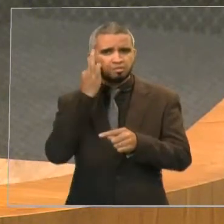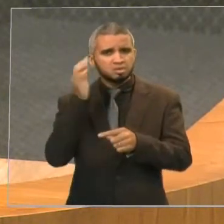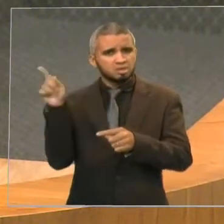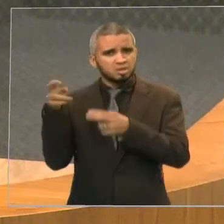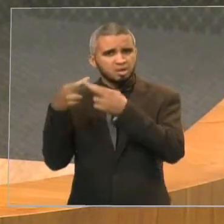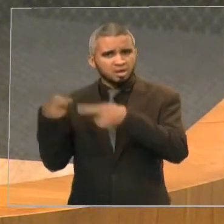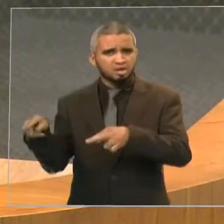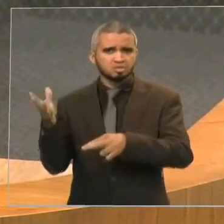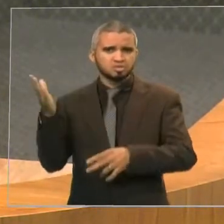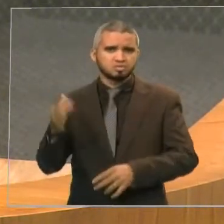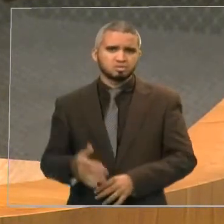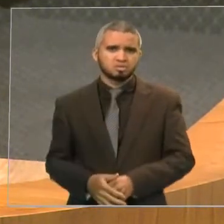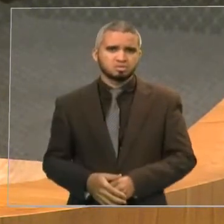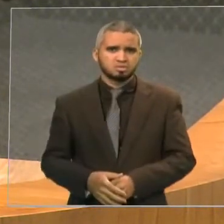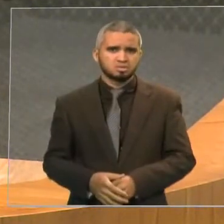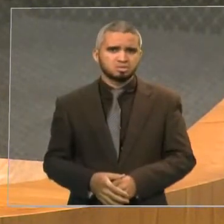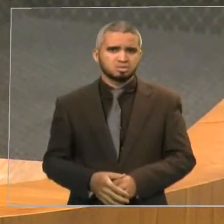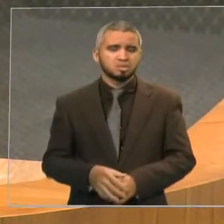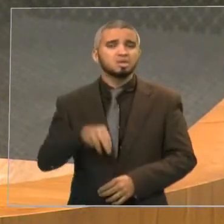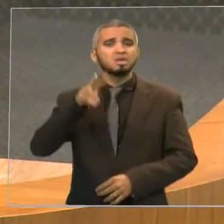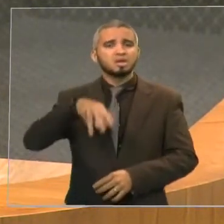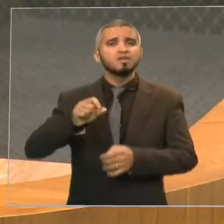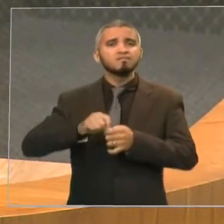Não é o governador do estado que está fazendo?